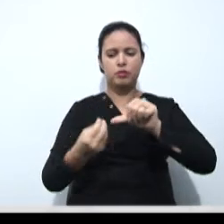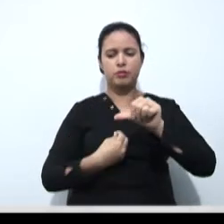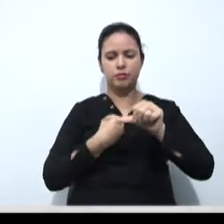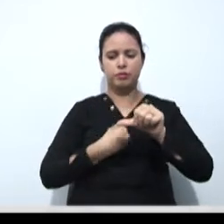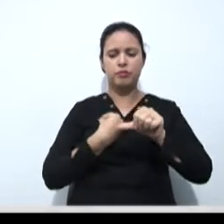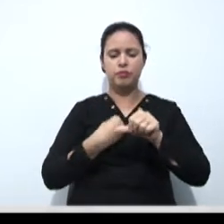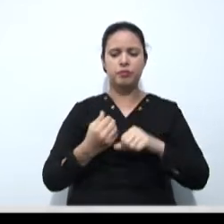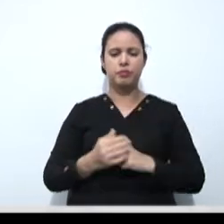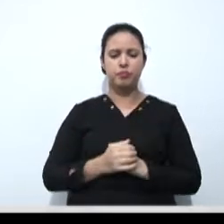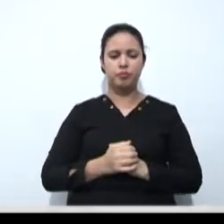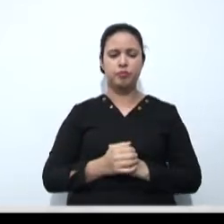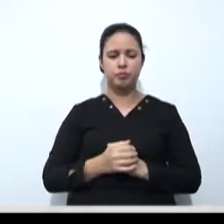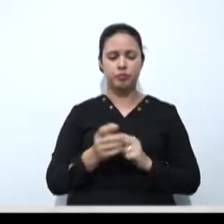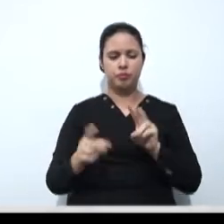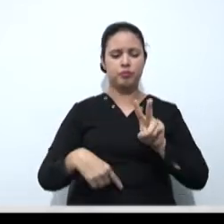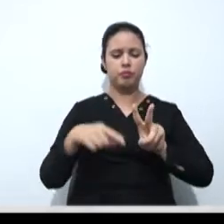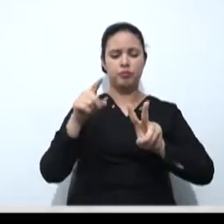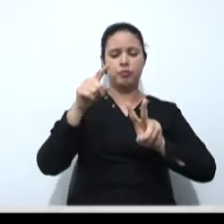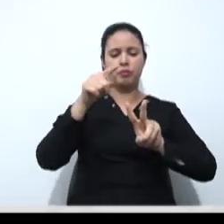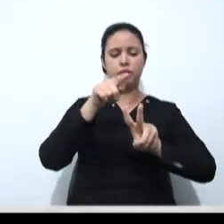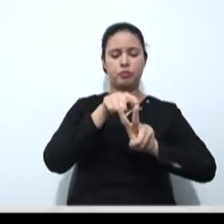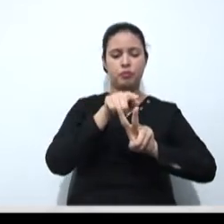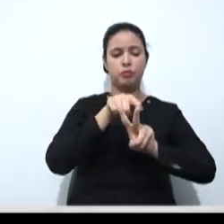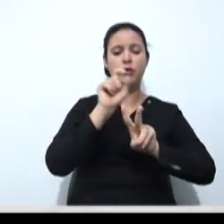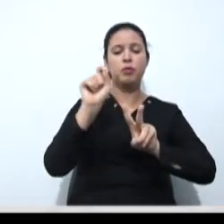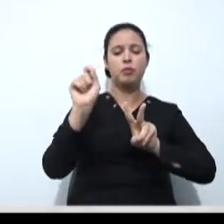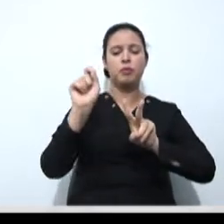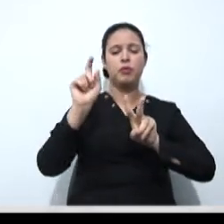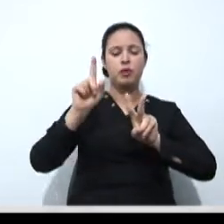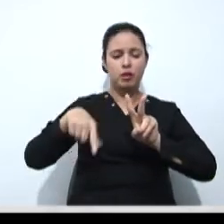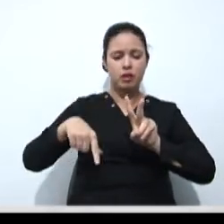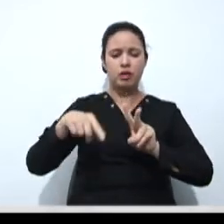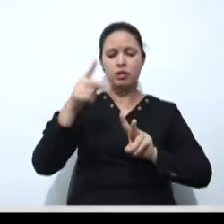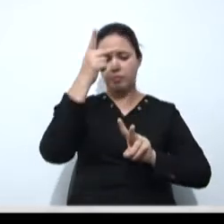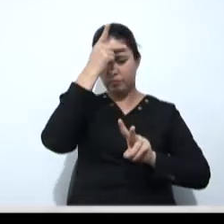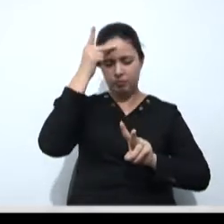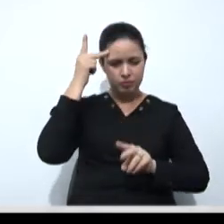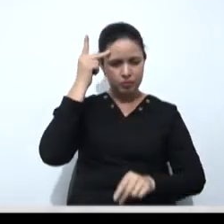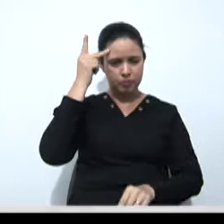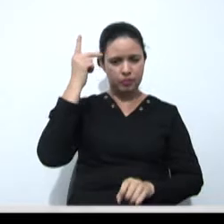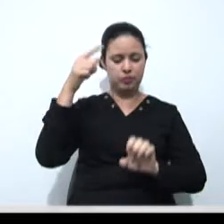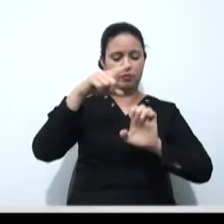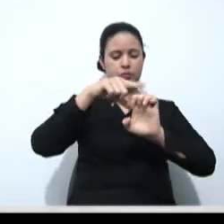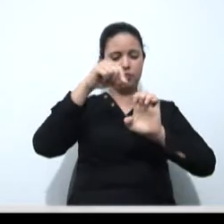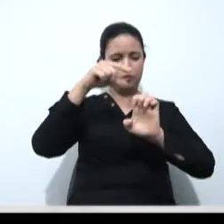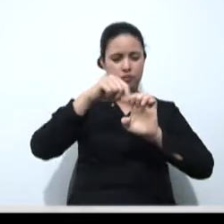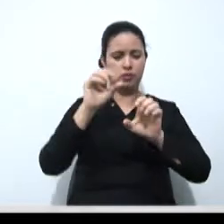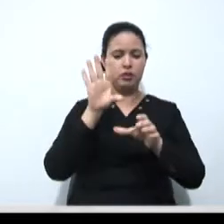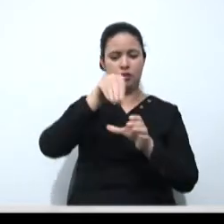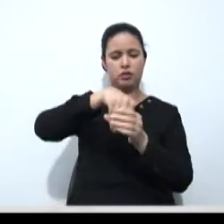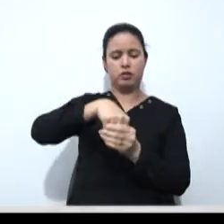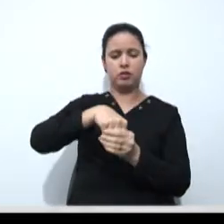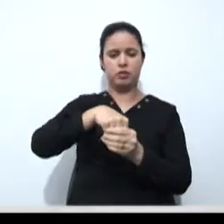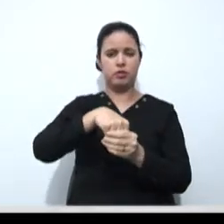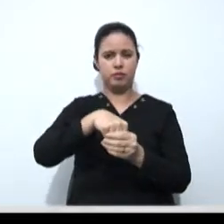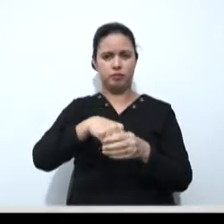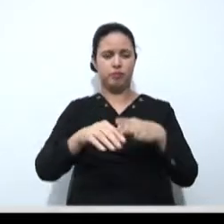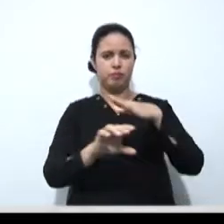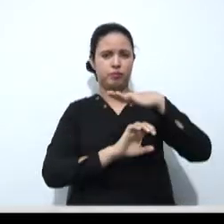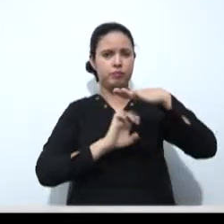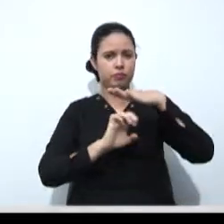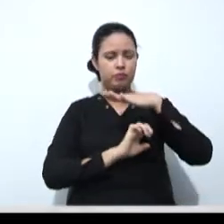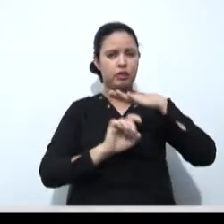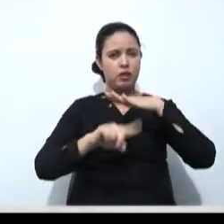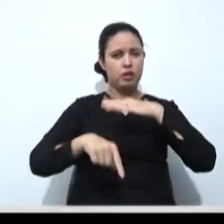O empreendedor interno, a gente considera que é aquele funcionário de uma empresa que trata aquele negócio como